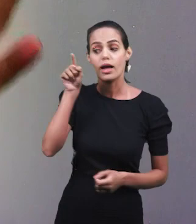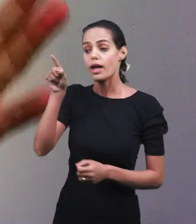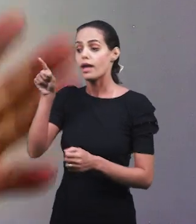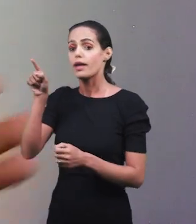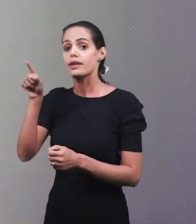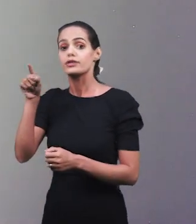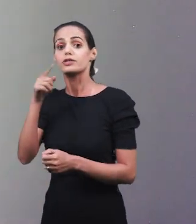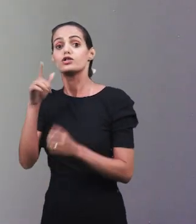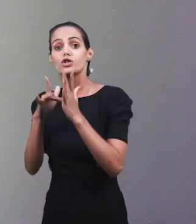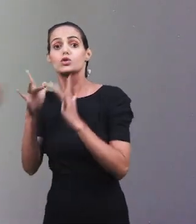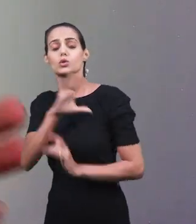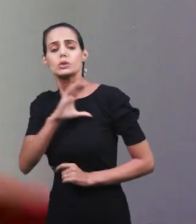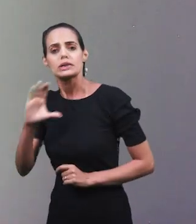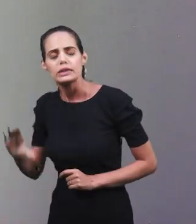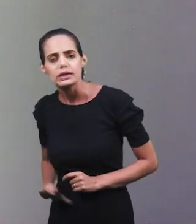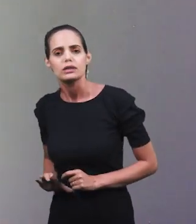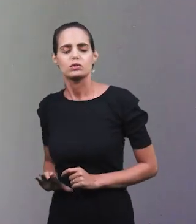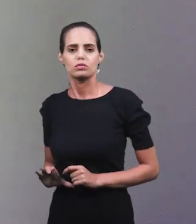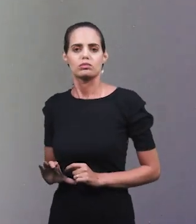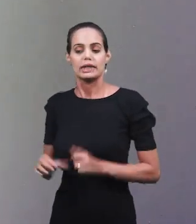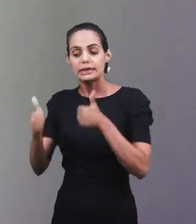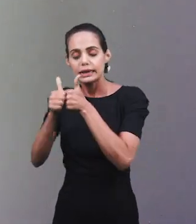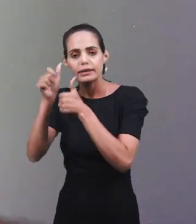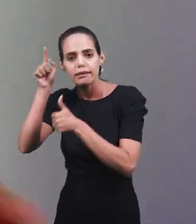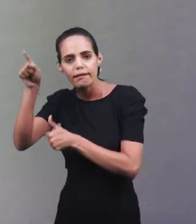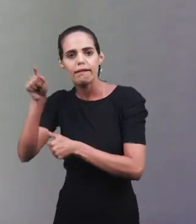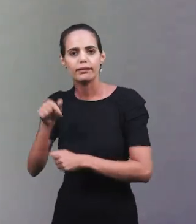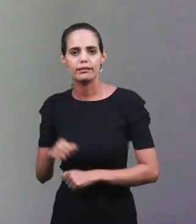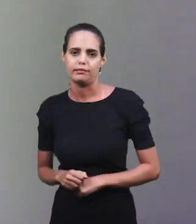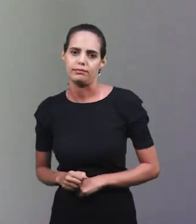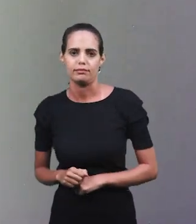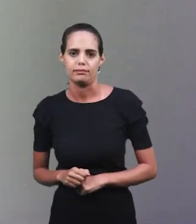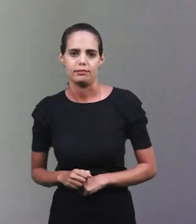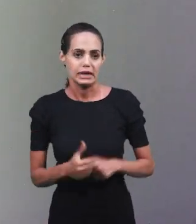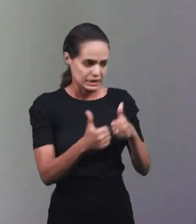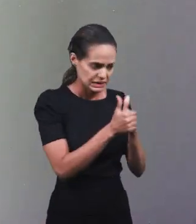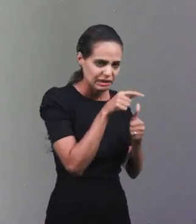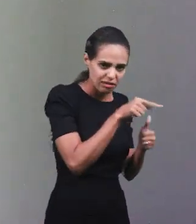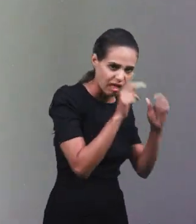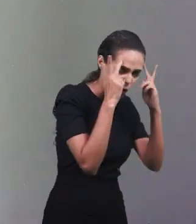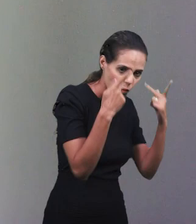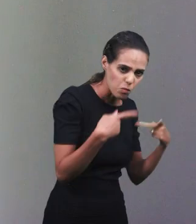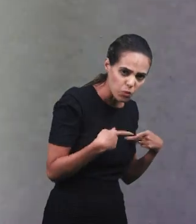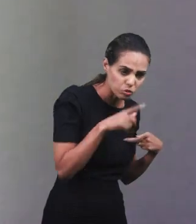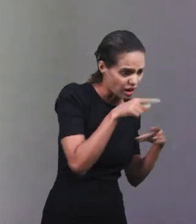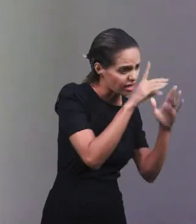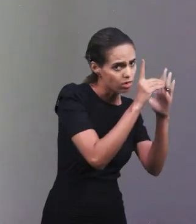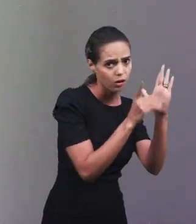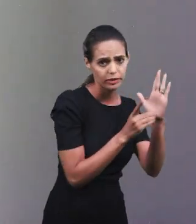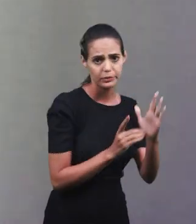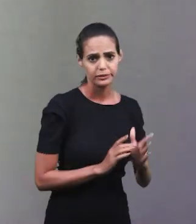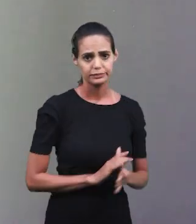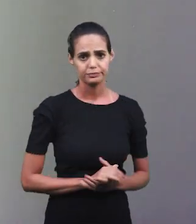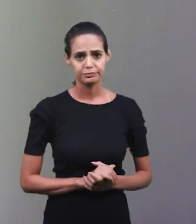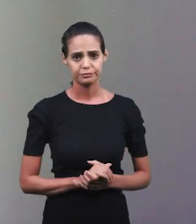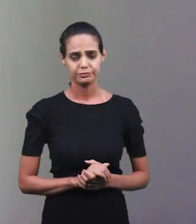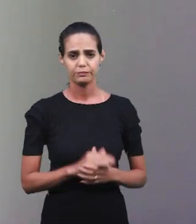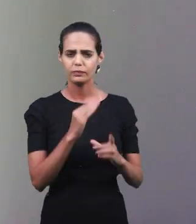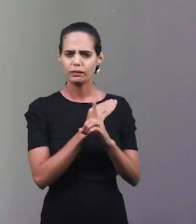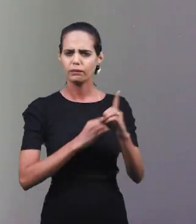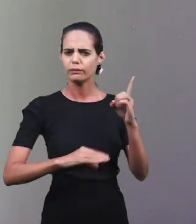são sutilezas humanas, é dogma. Então nós vemos aqui o dogma do purgatório. Outro exemplo, o dogma de culto à